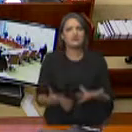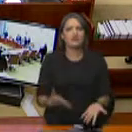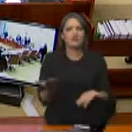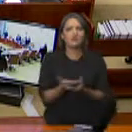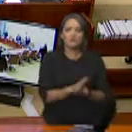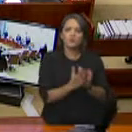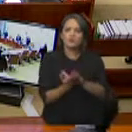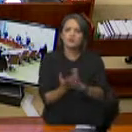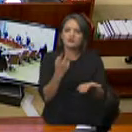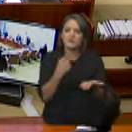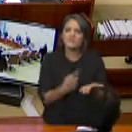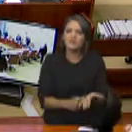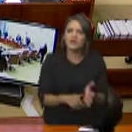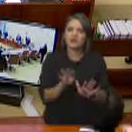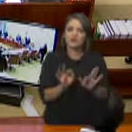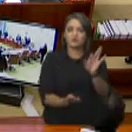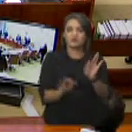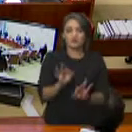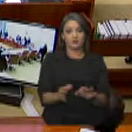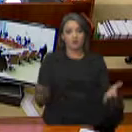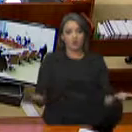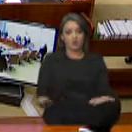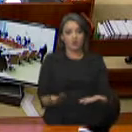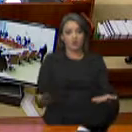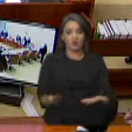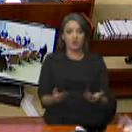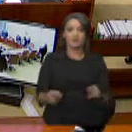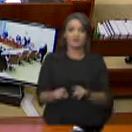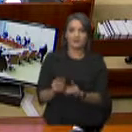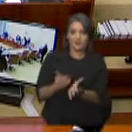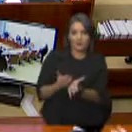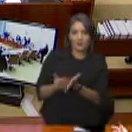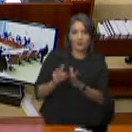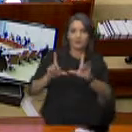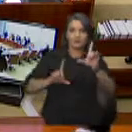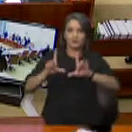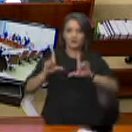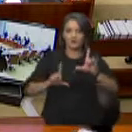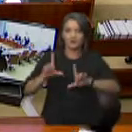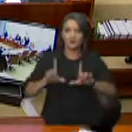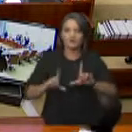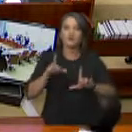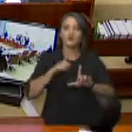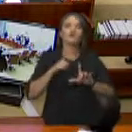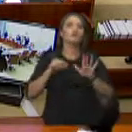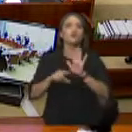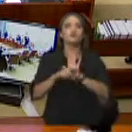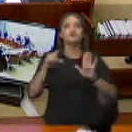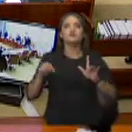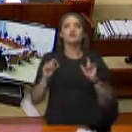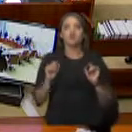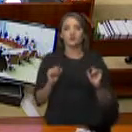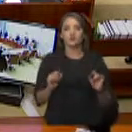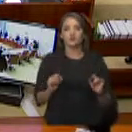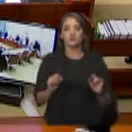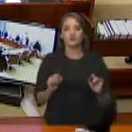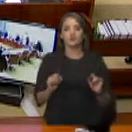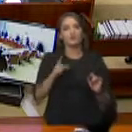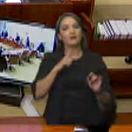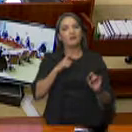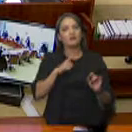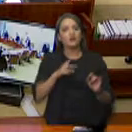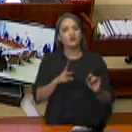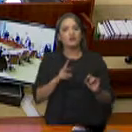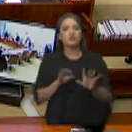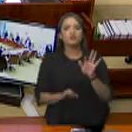de julgamento agora, como sempre, na abertura do nosso programa de hoje, com justamente o destaque previsto para a continuação